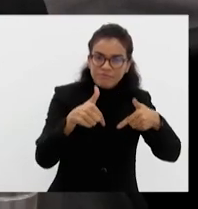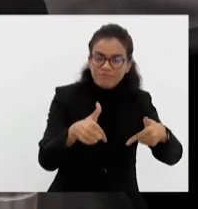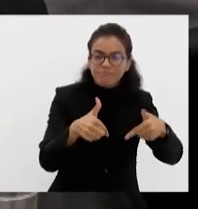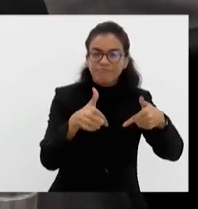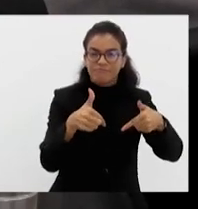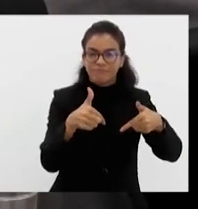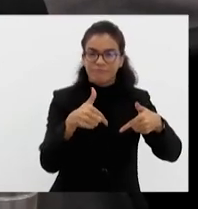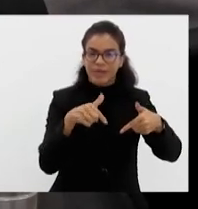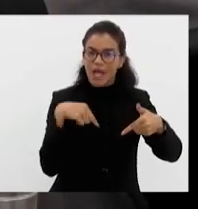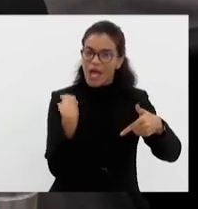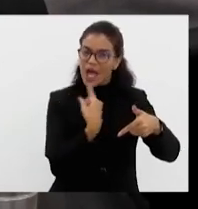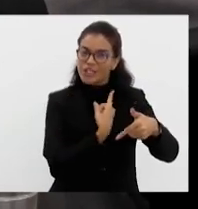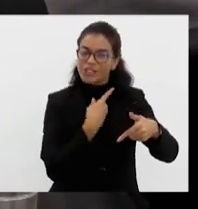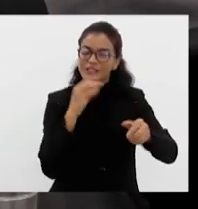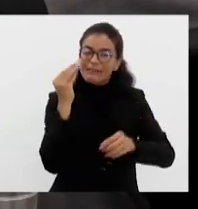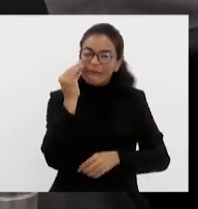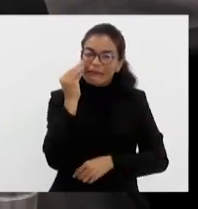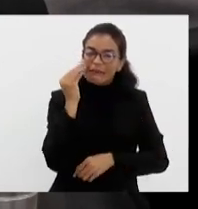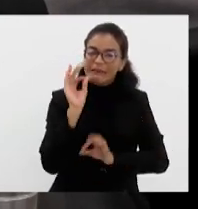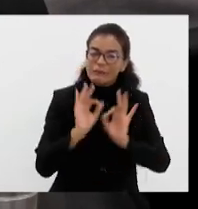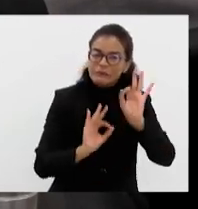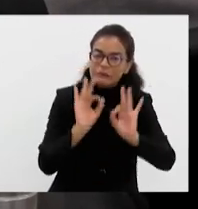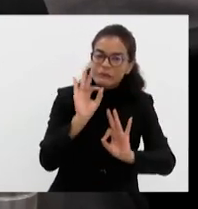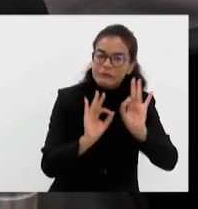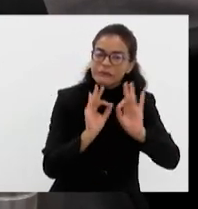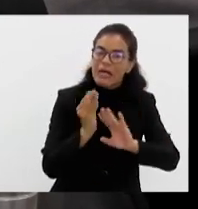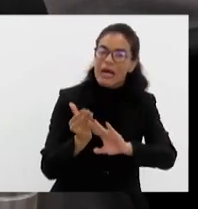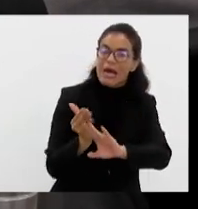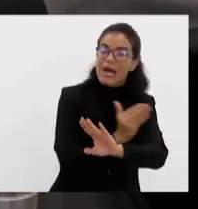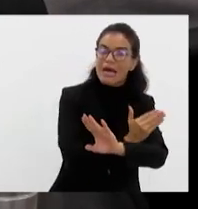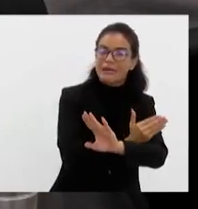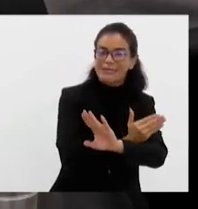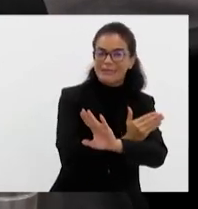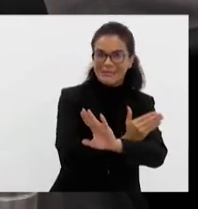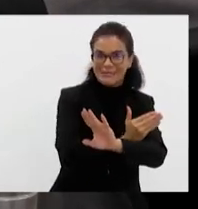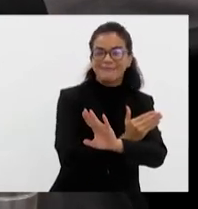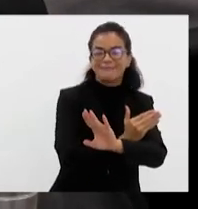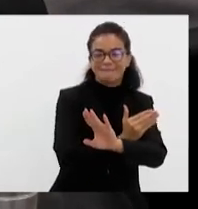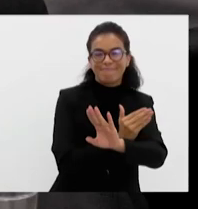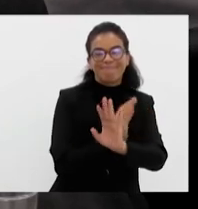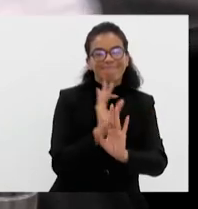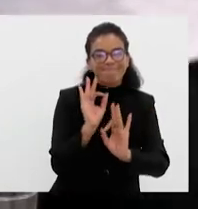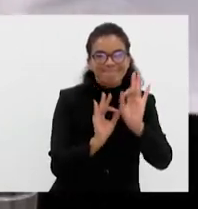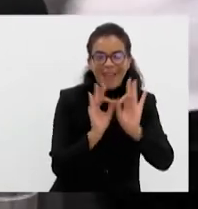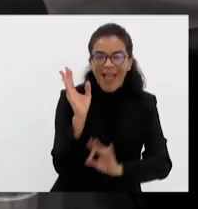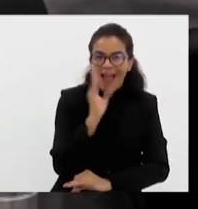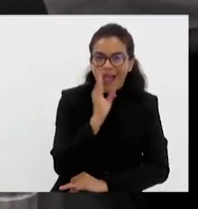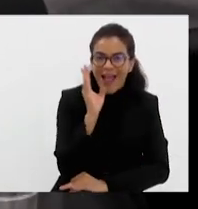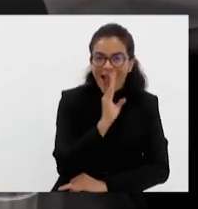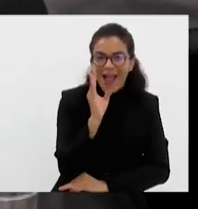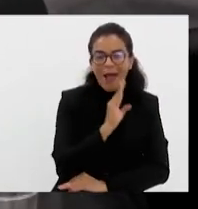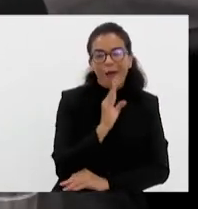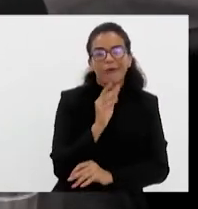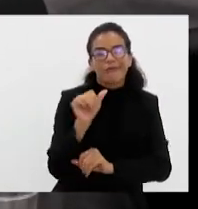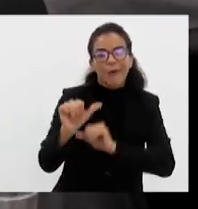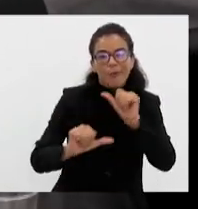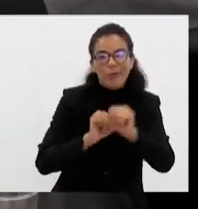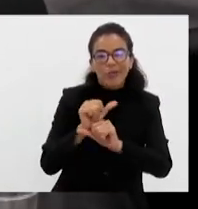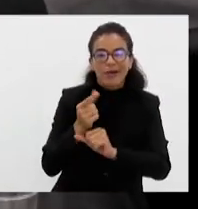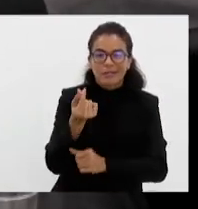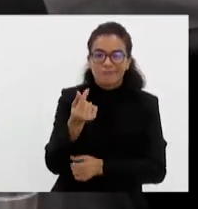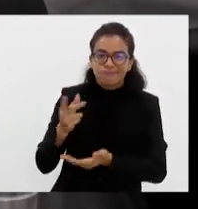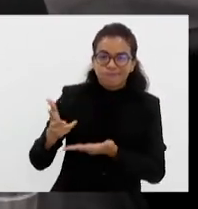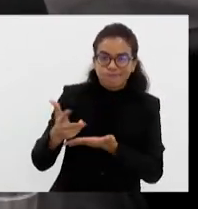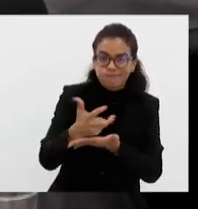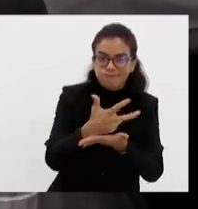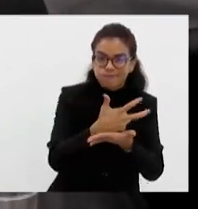verdade, nós estamos antecipando algo que eu acho que vai acontecer logo ali, quando nós tivermos a reforma tributária. Não, mas